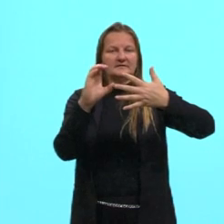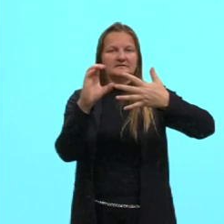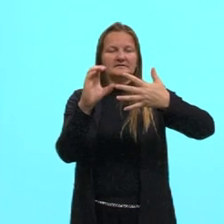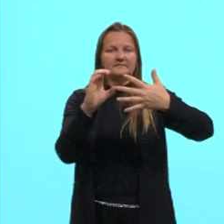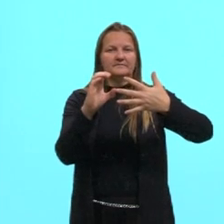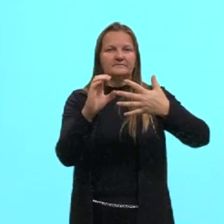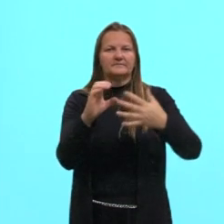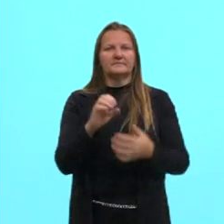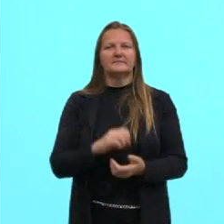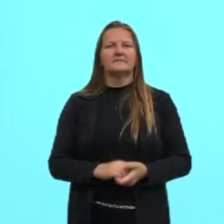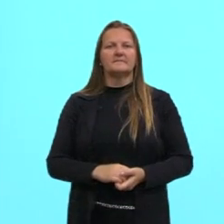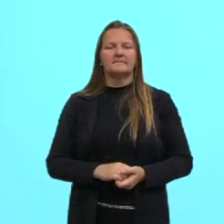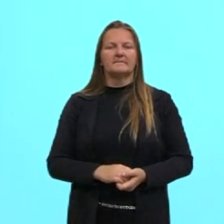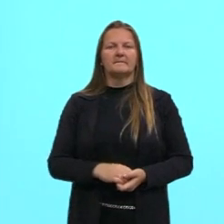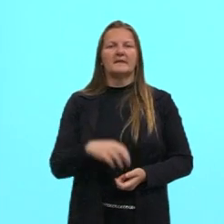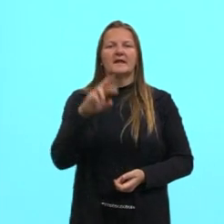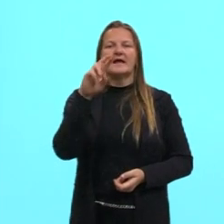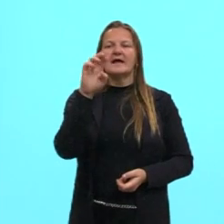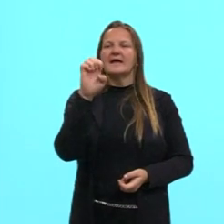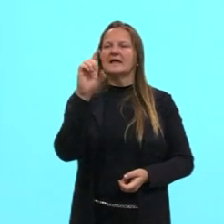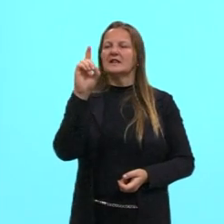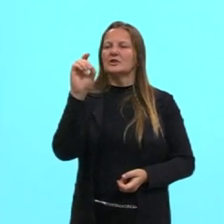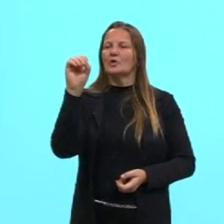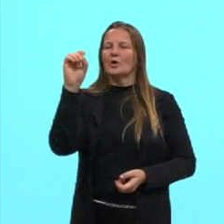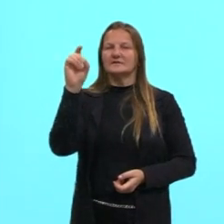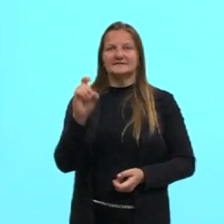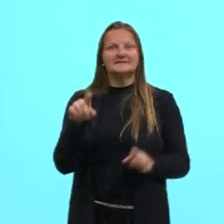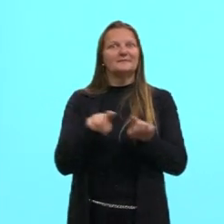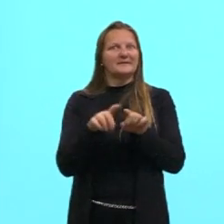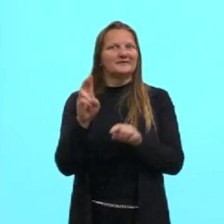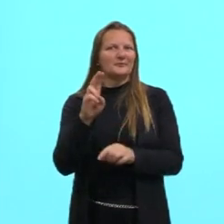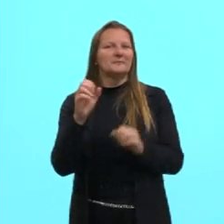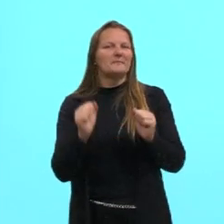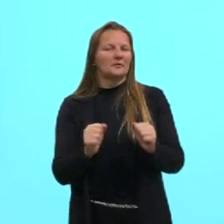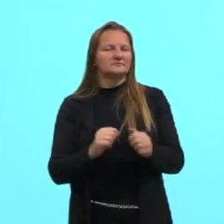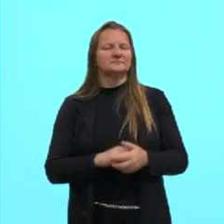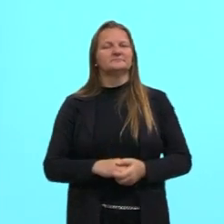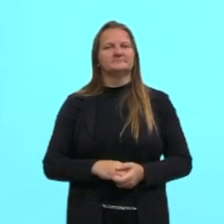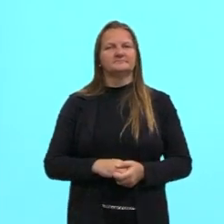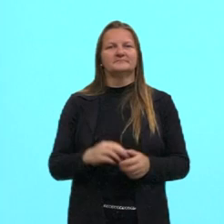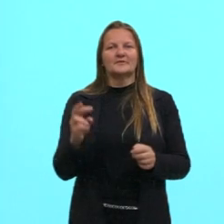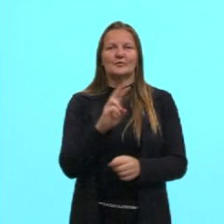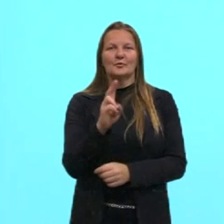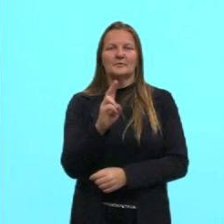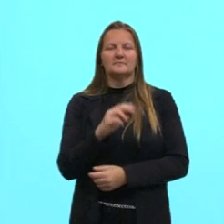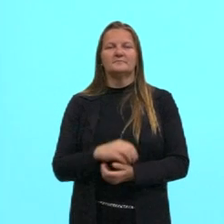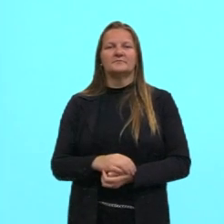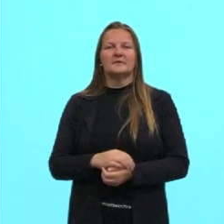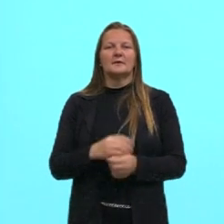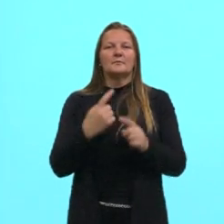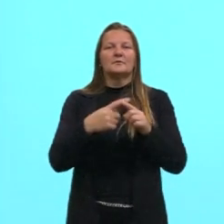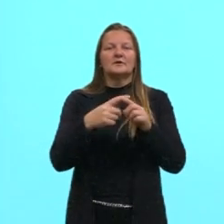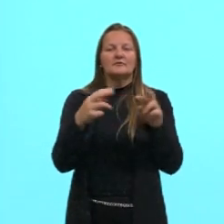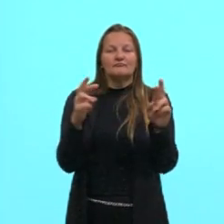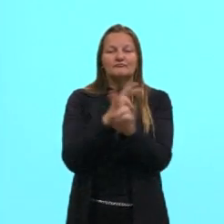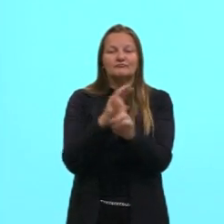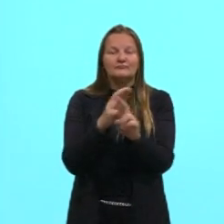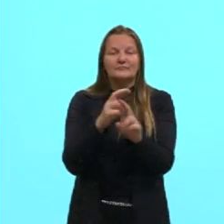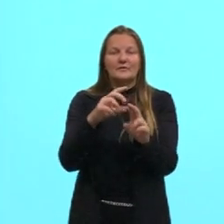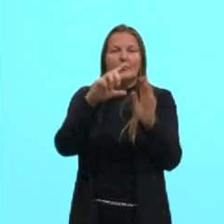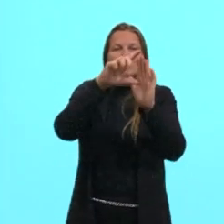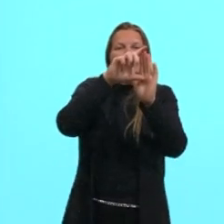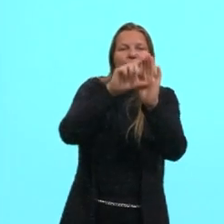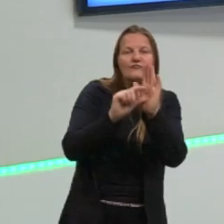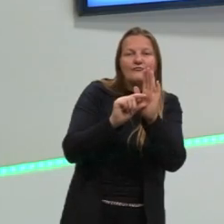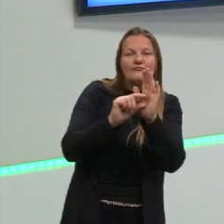redox também chamada né mas é oxirredução uma reação química principalmente utilizadas aí nas baterias